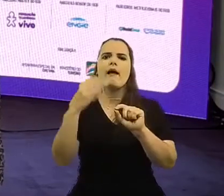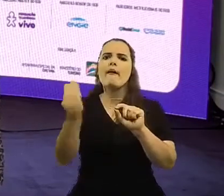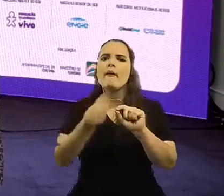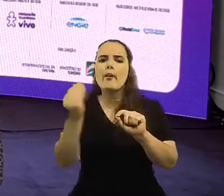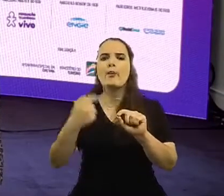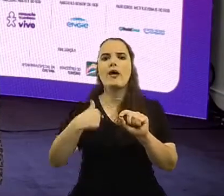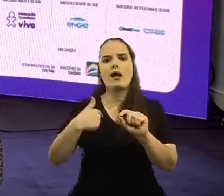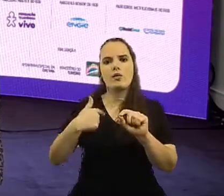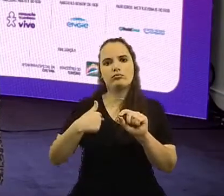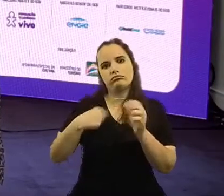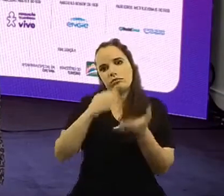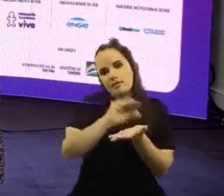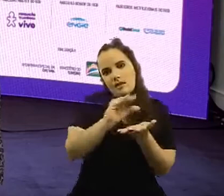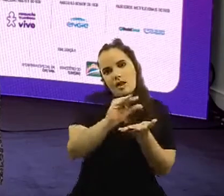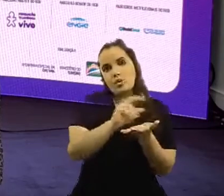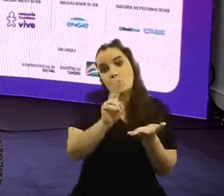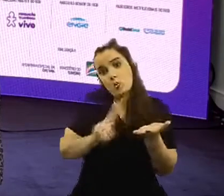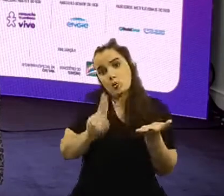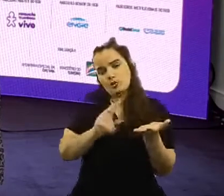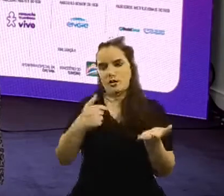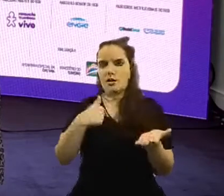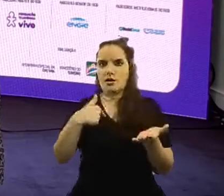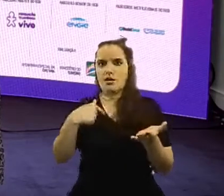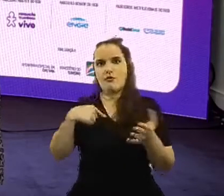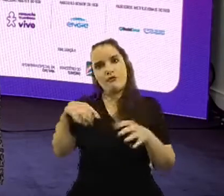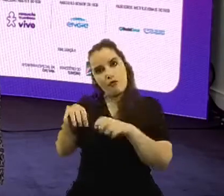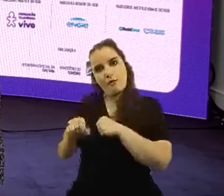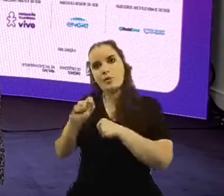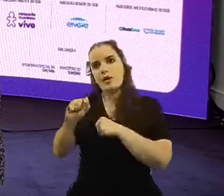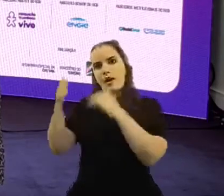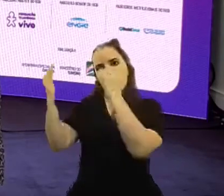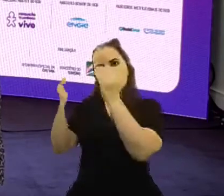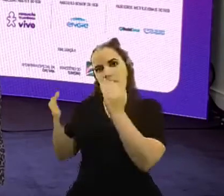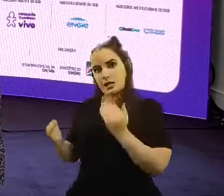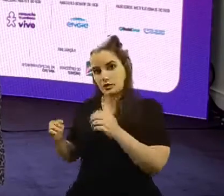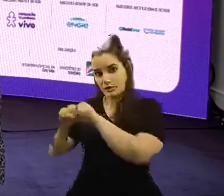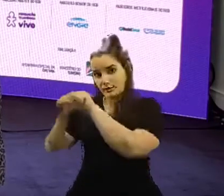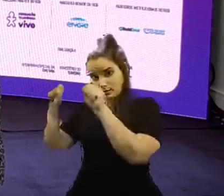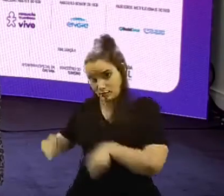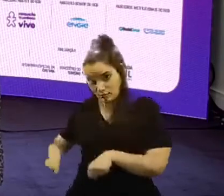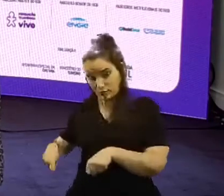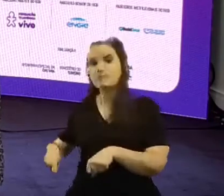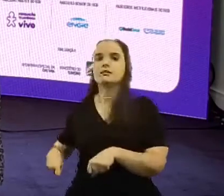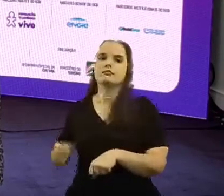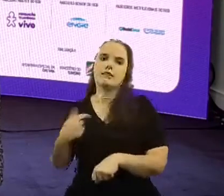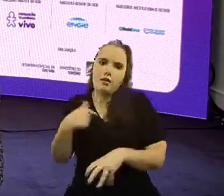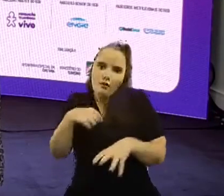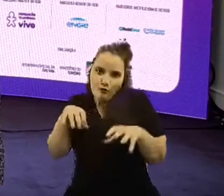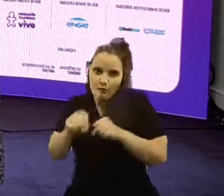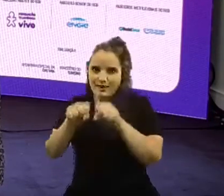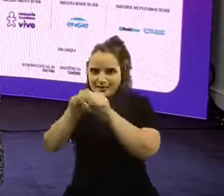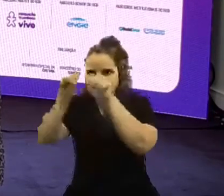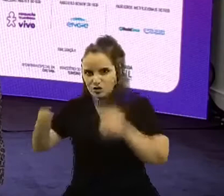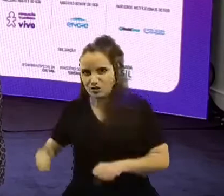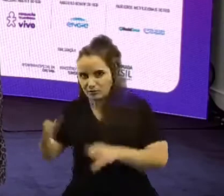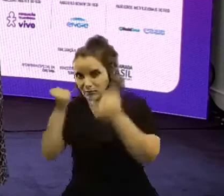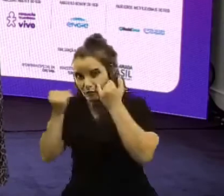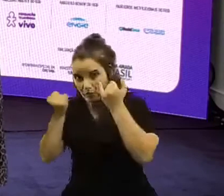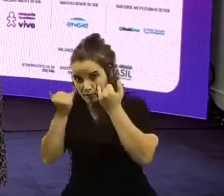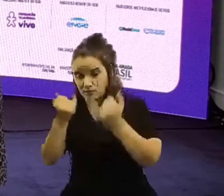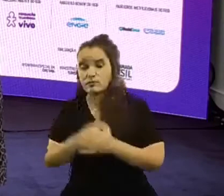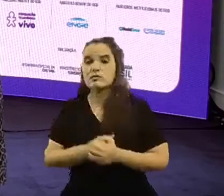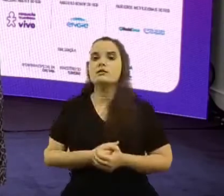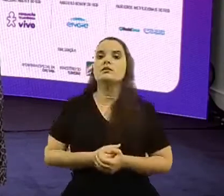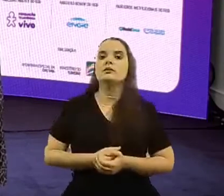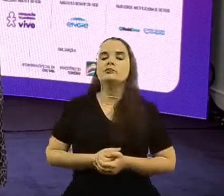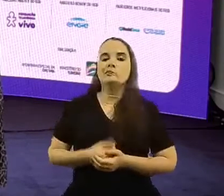sistemas, eu me formei em sistema de informação, e aqui eu trago uma dificuldade que eu passei durante esse tempo de formação, e quando eu